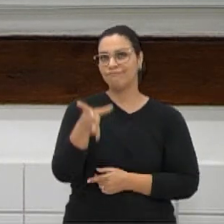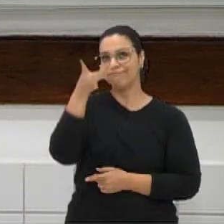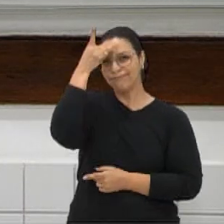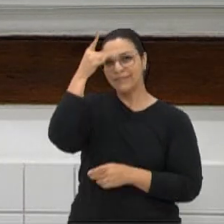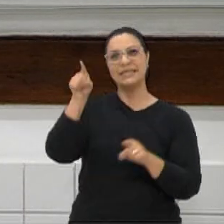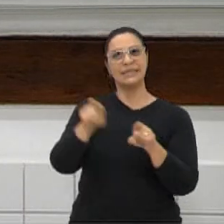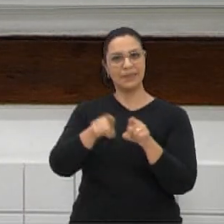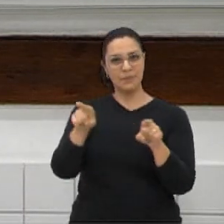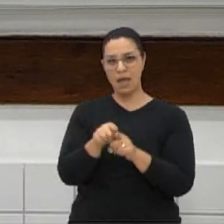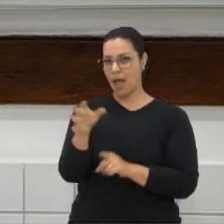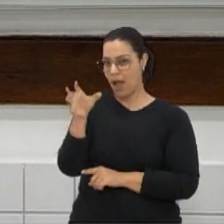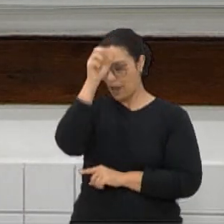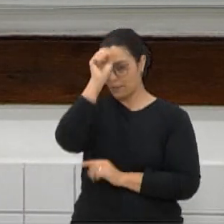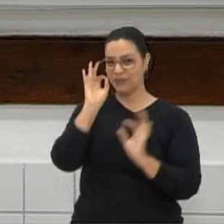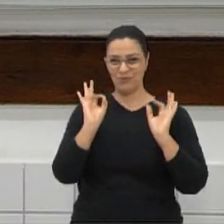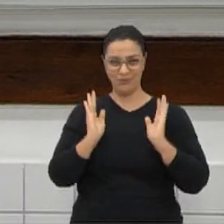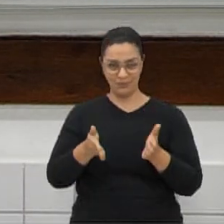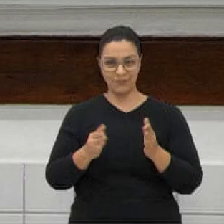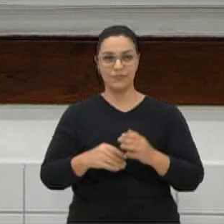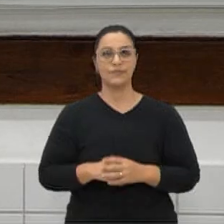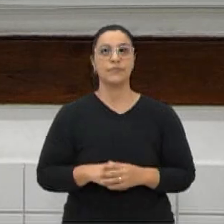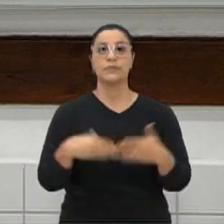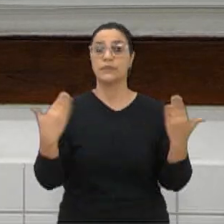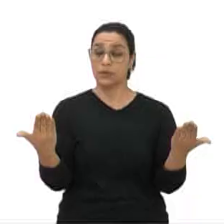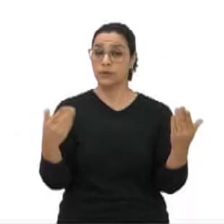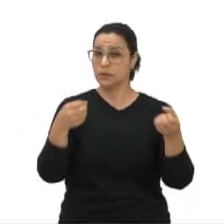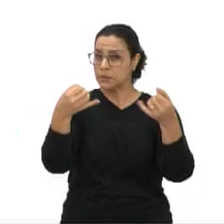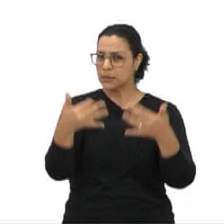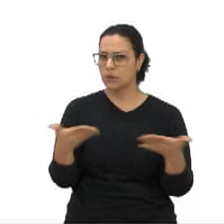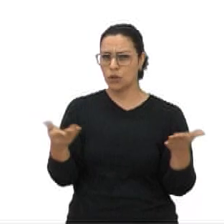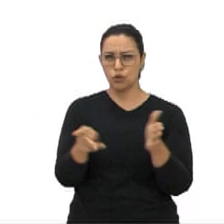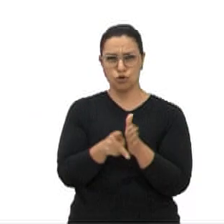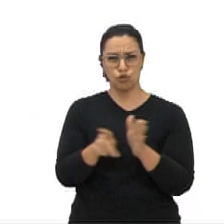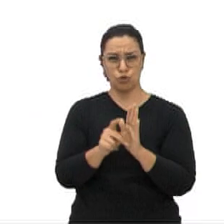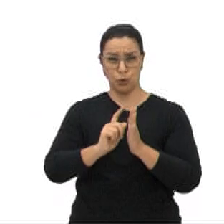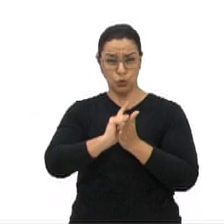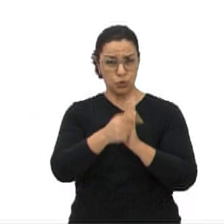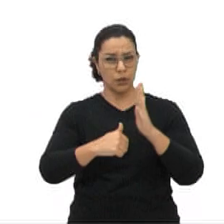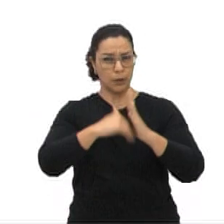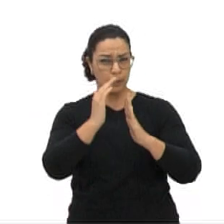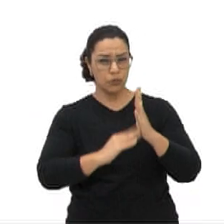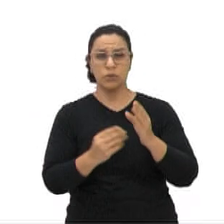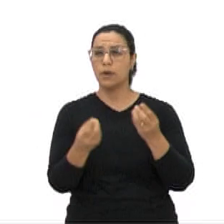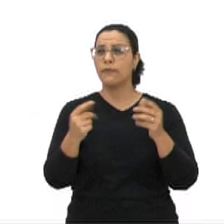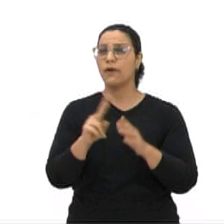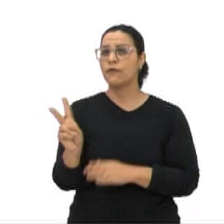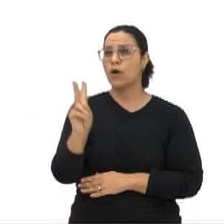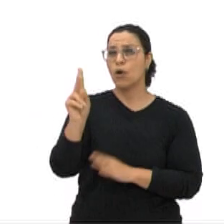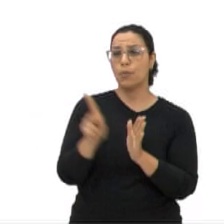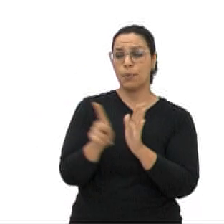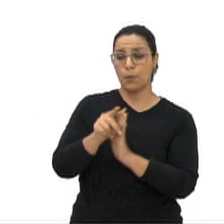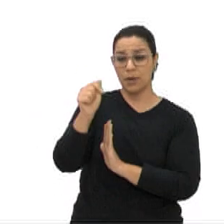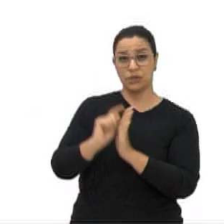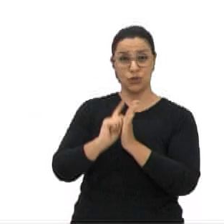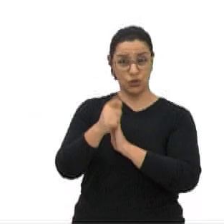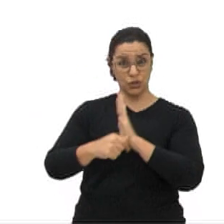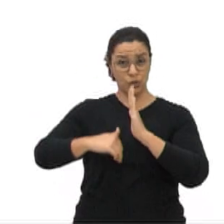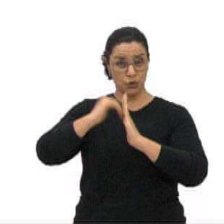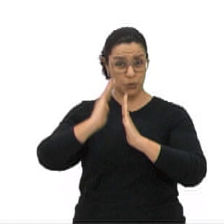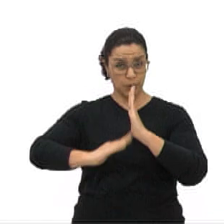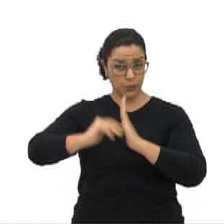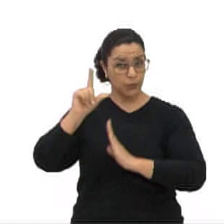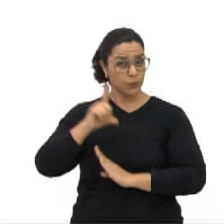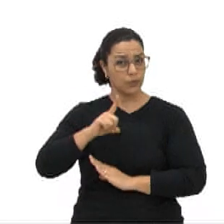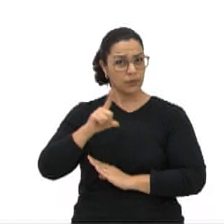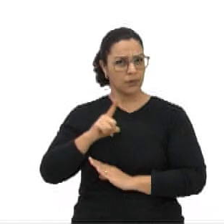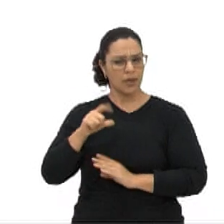mesmo modo aprendendo, tá bom? Bem, continuando aqui a natureza morta, a desvalorização desse gênero